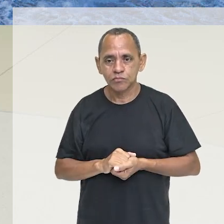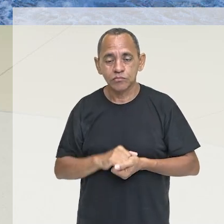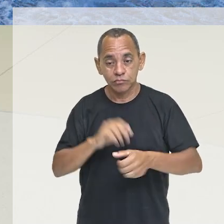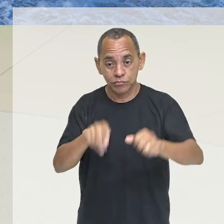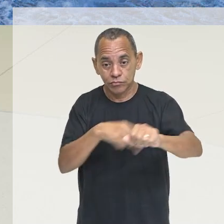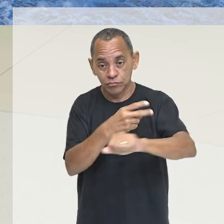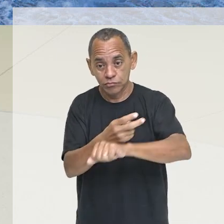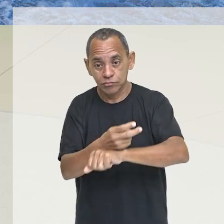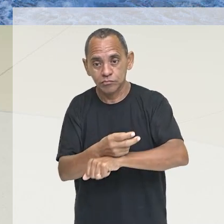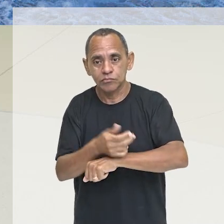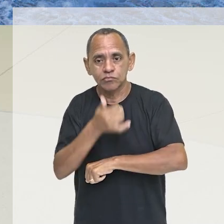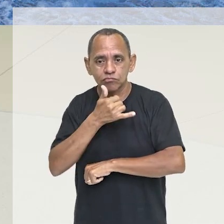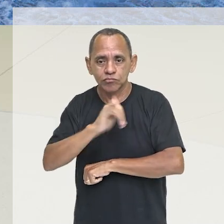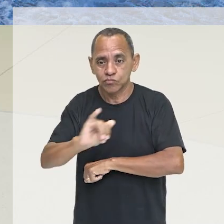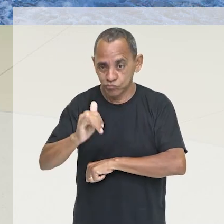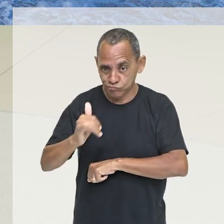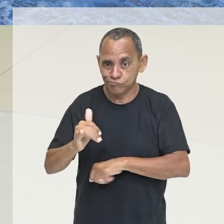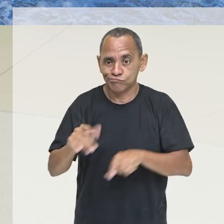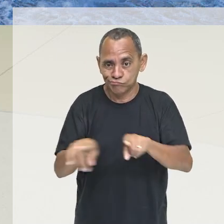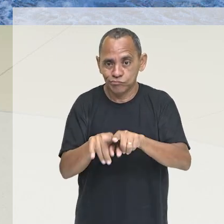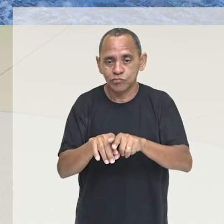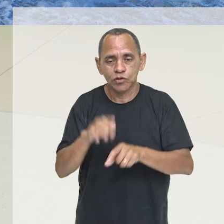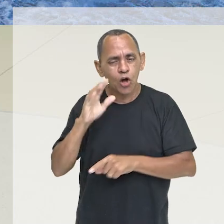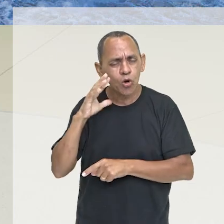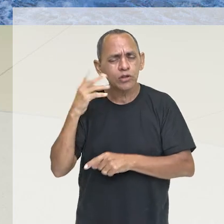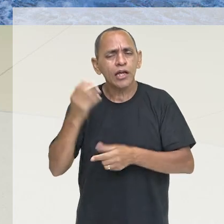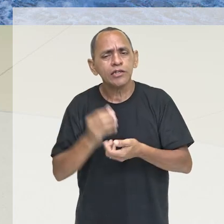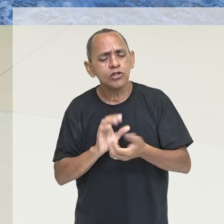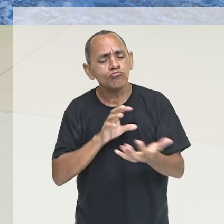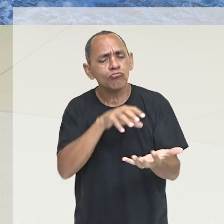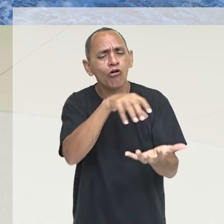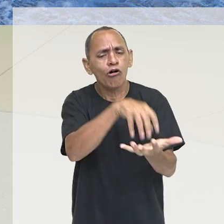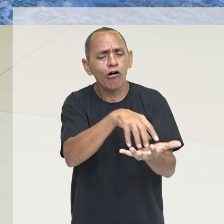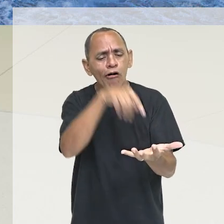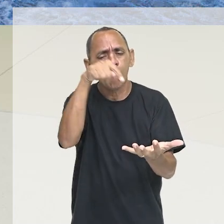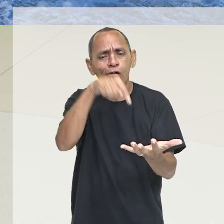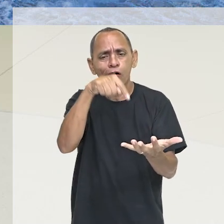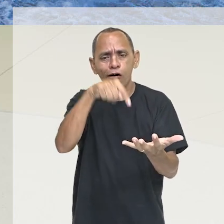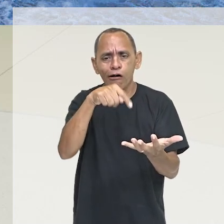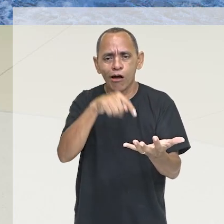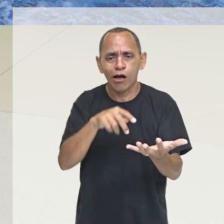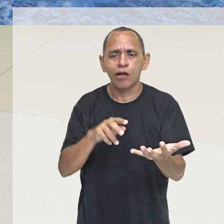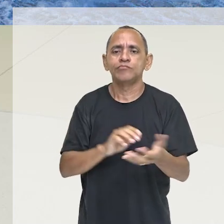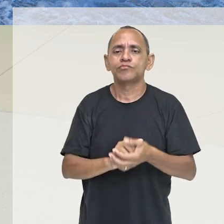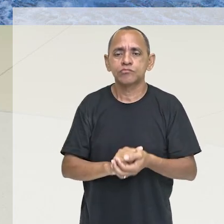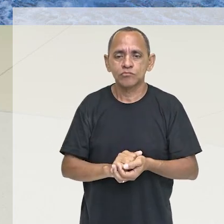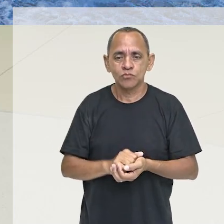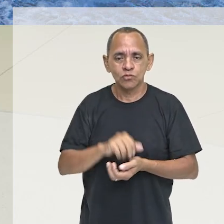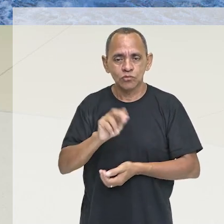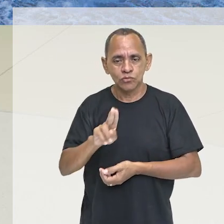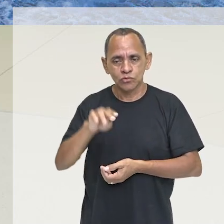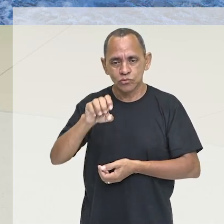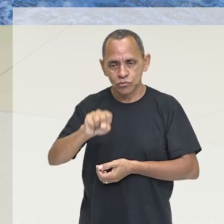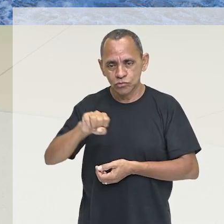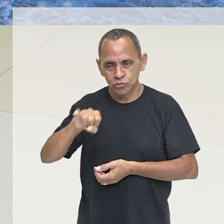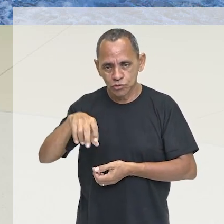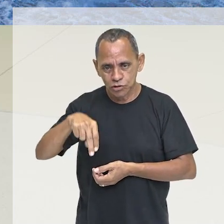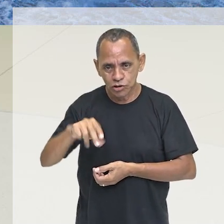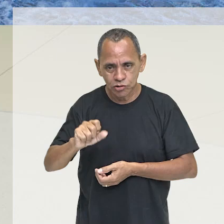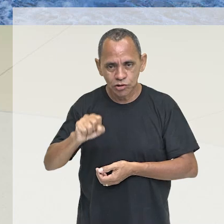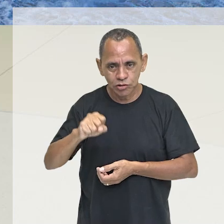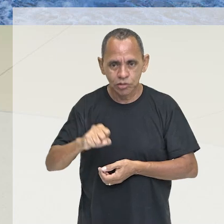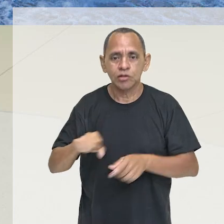elétrica, ocorre no interior das usinas hidrelétricas. Muito bem. E agora que fizemos aí